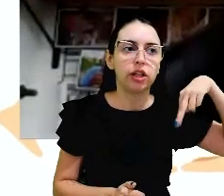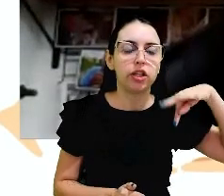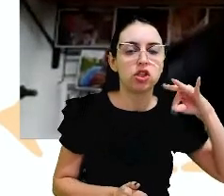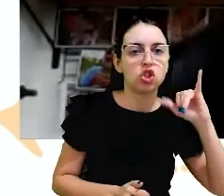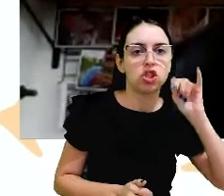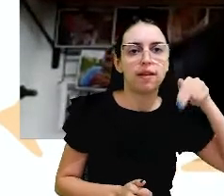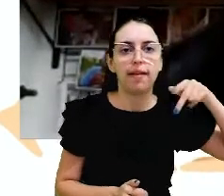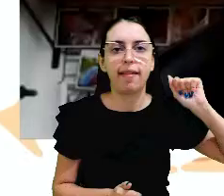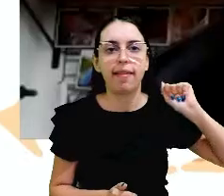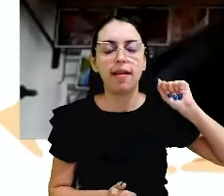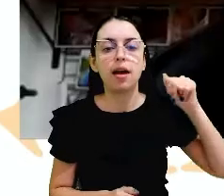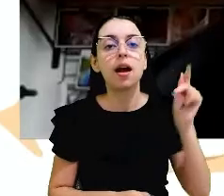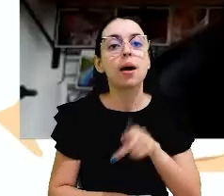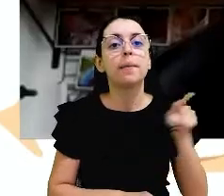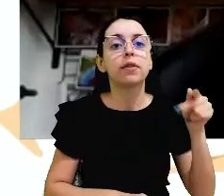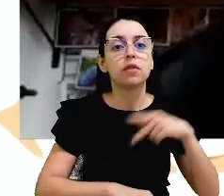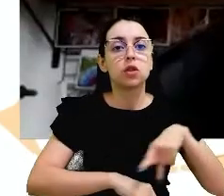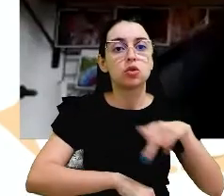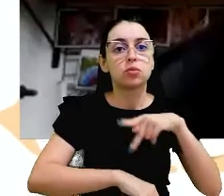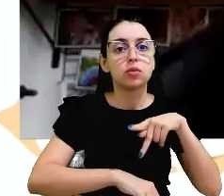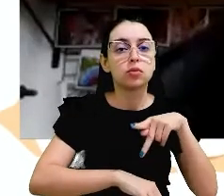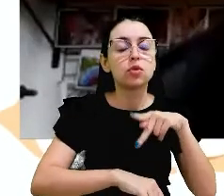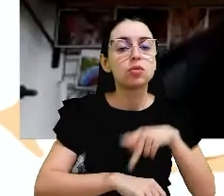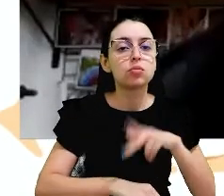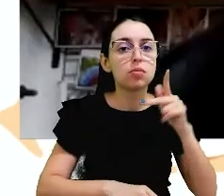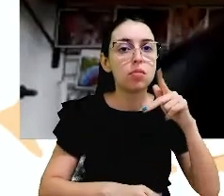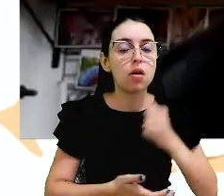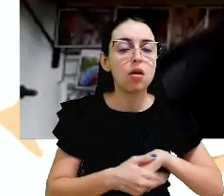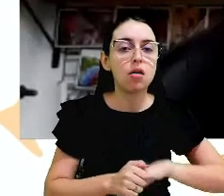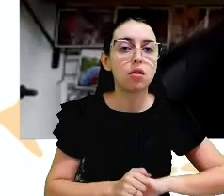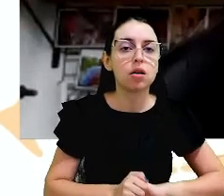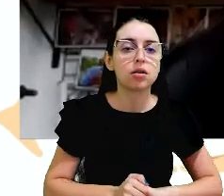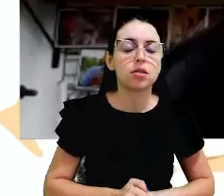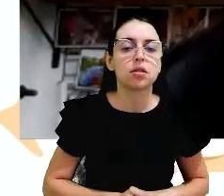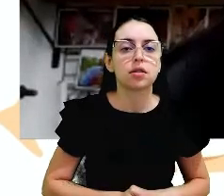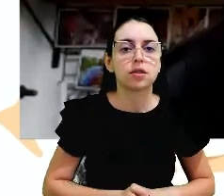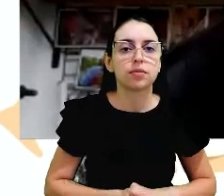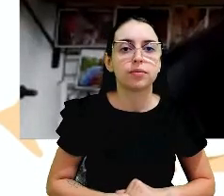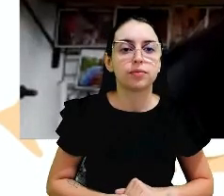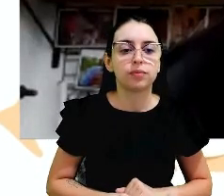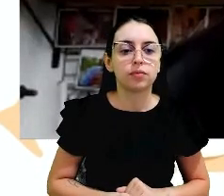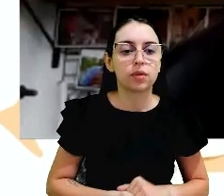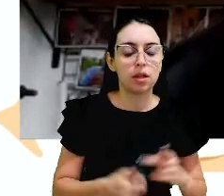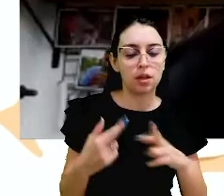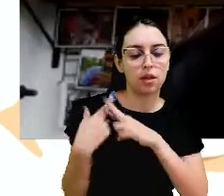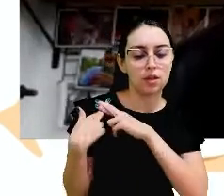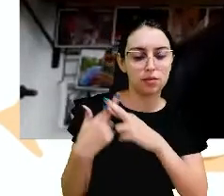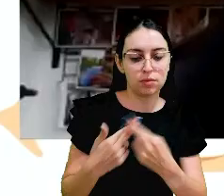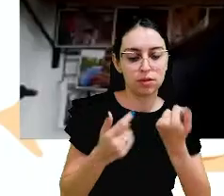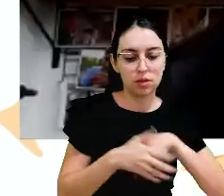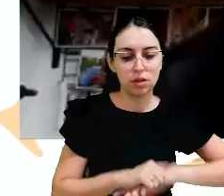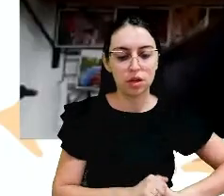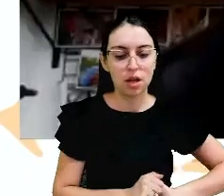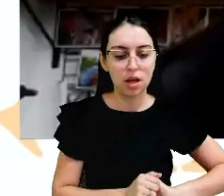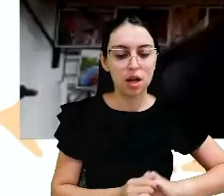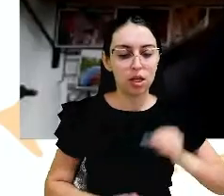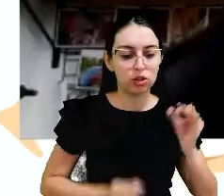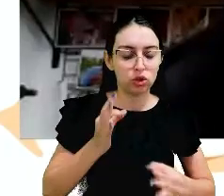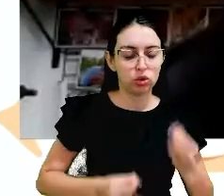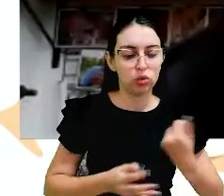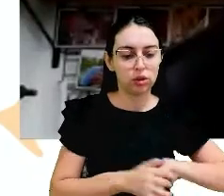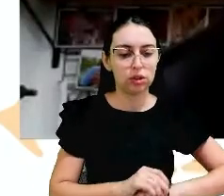É professora da pós-graduação do meu curso, presidente da Associação Brasileira das Mulheres de Carreira Jurídica de São Paulo,